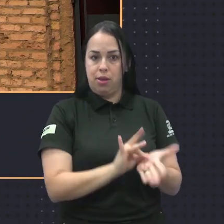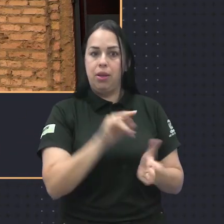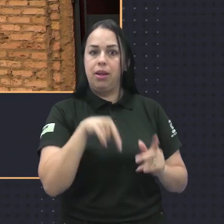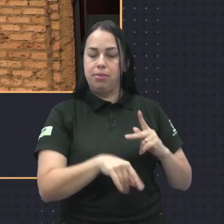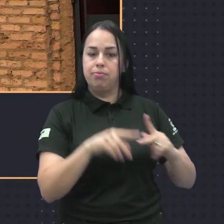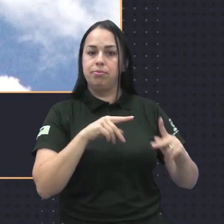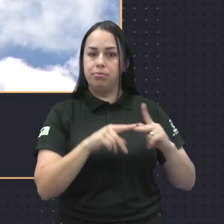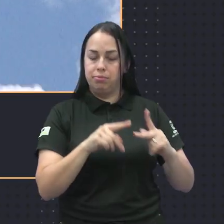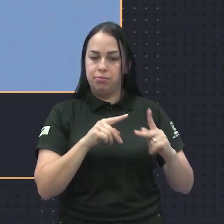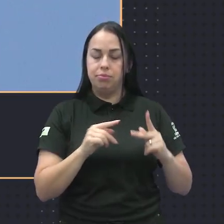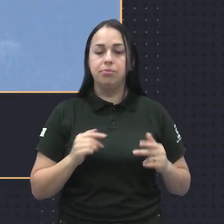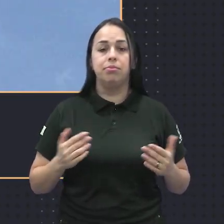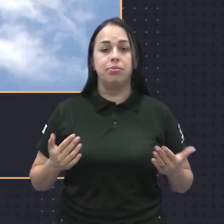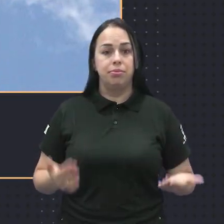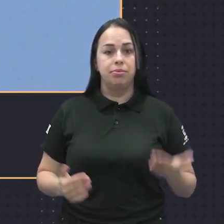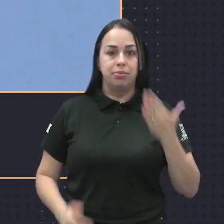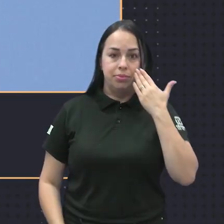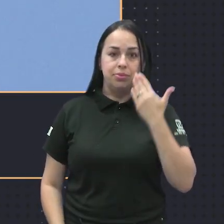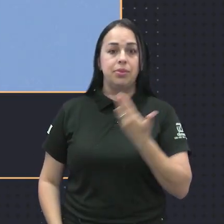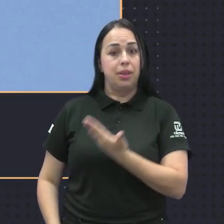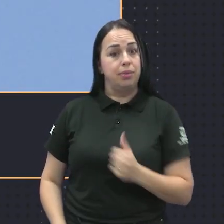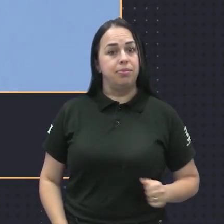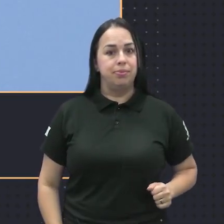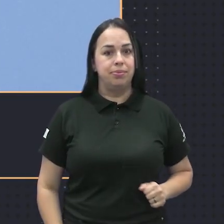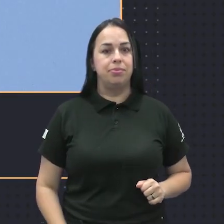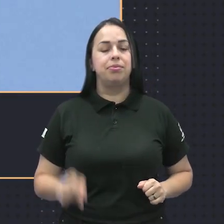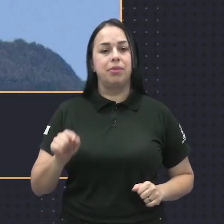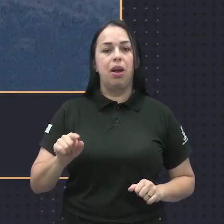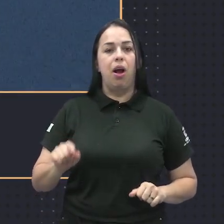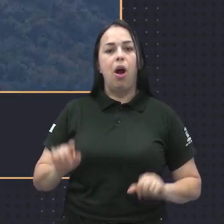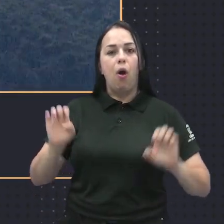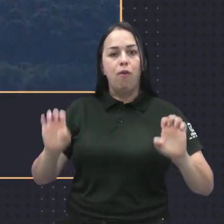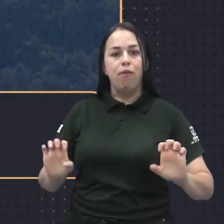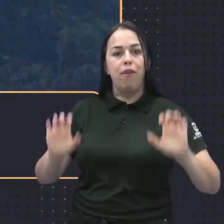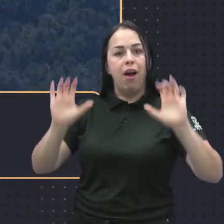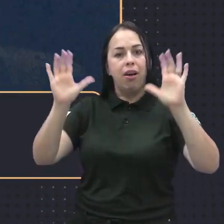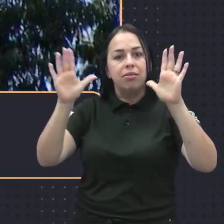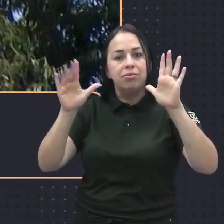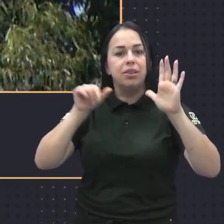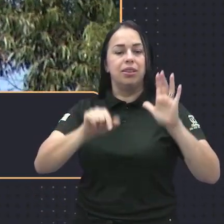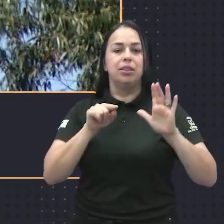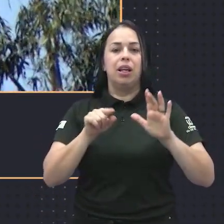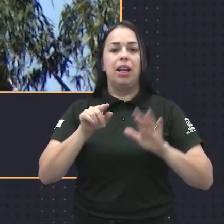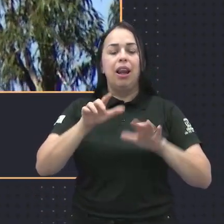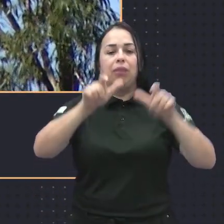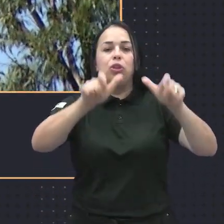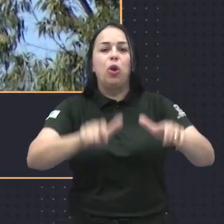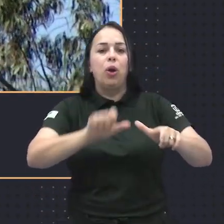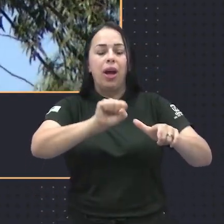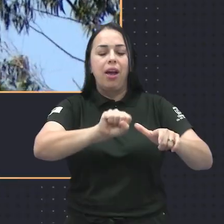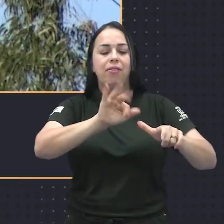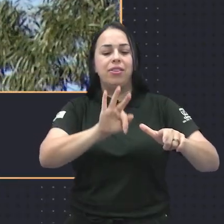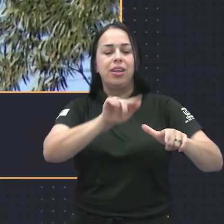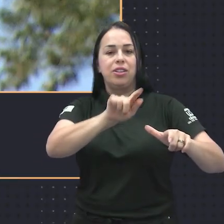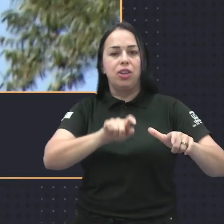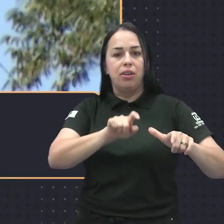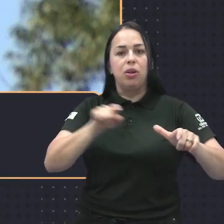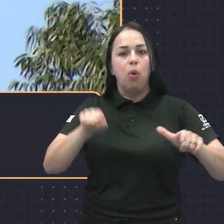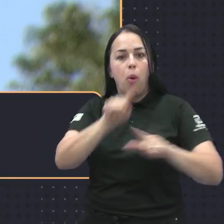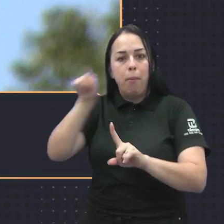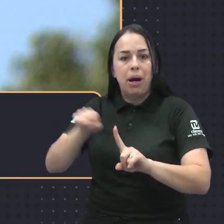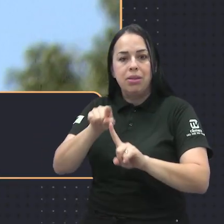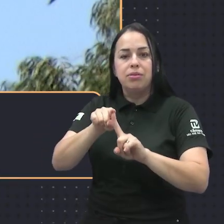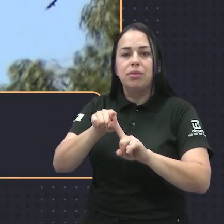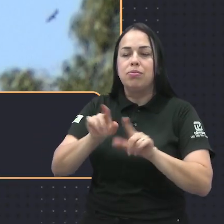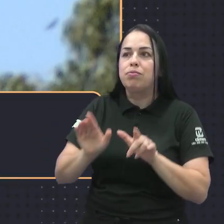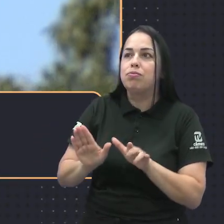da cidade, a partir de uma lei aprovada na Câmara, é o Festival Avoando São Francisco Xavier. A iniciativa tem como